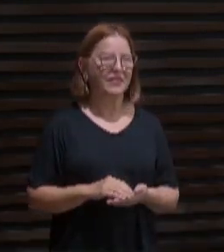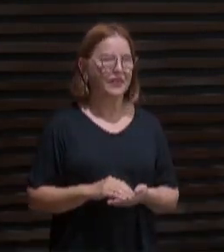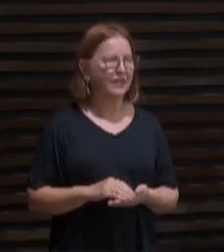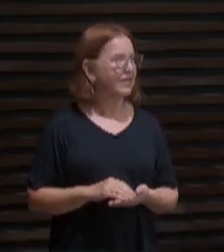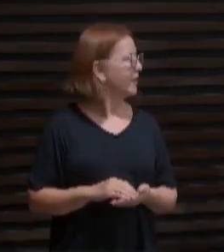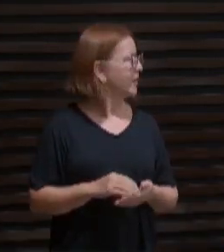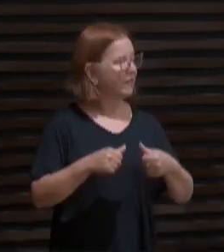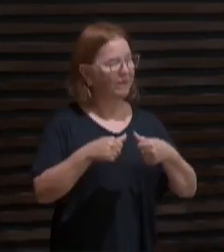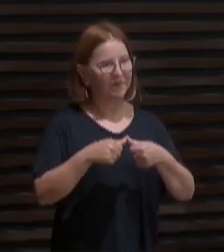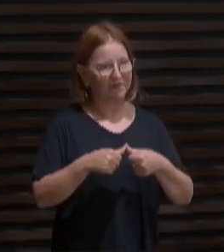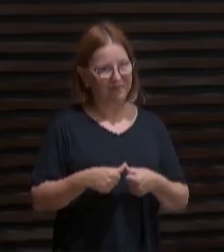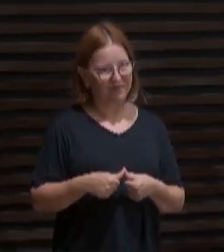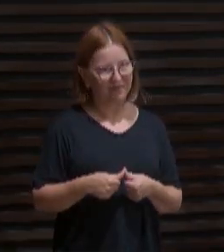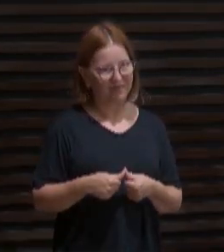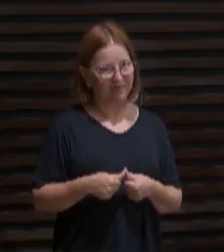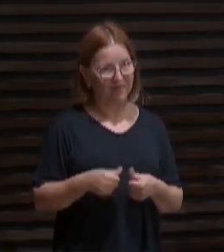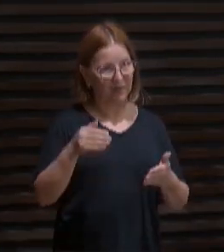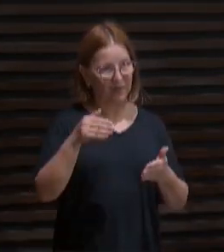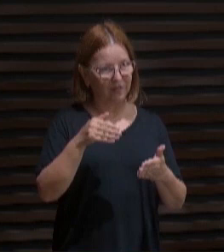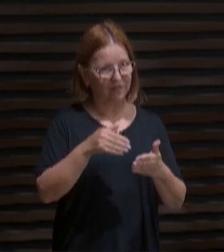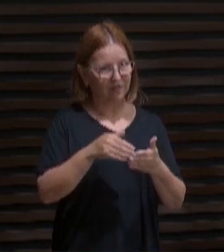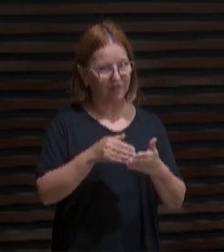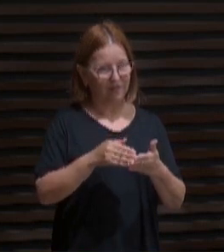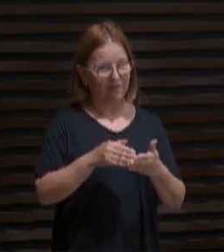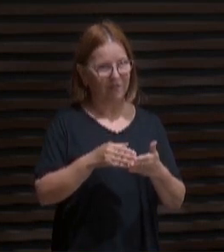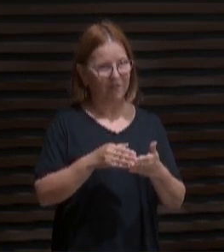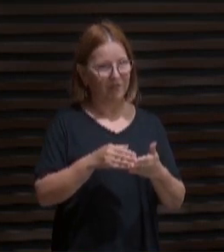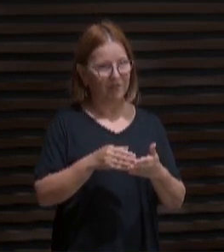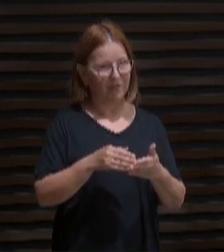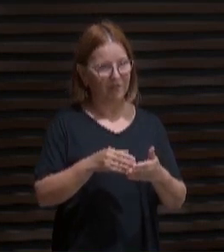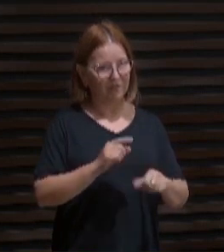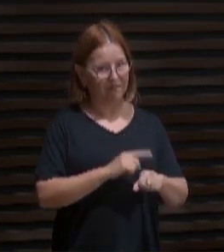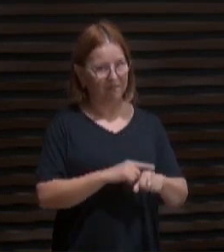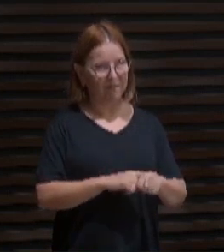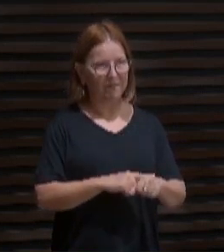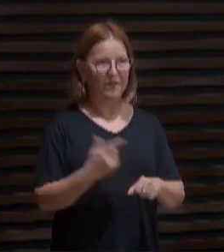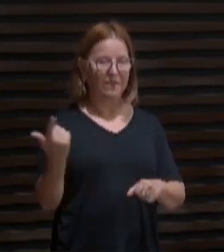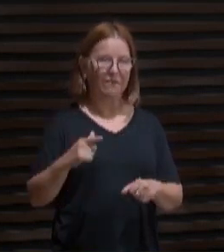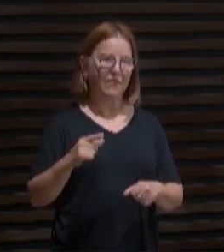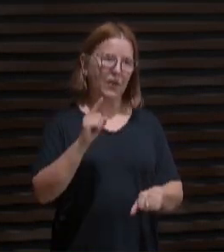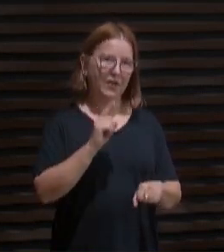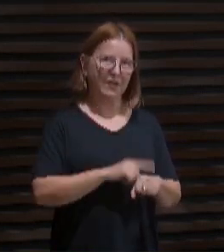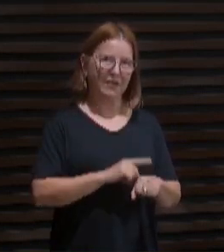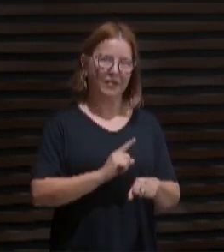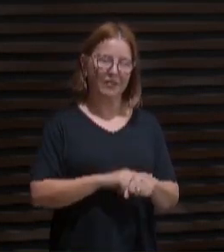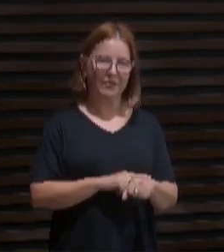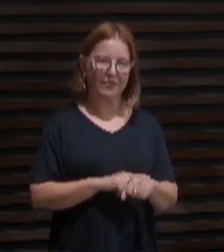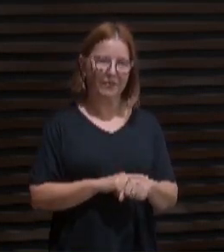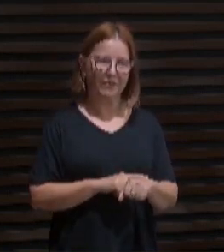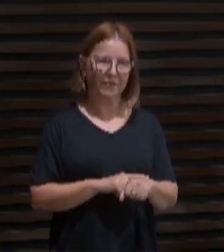isto, nos últimos dias, sobrevirão tempos.